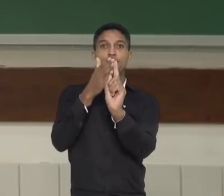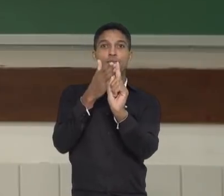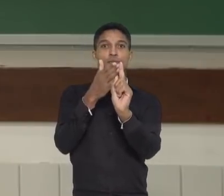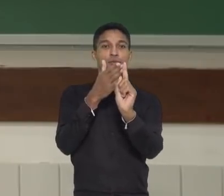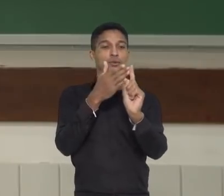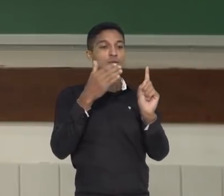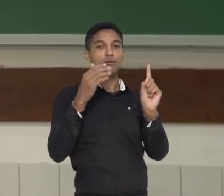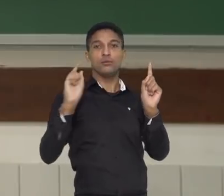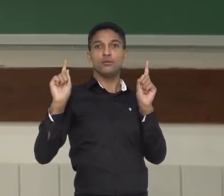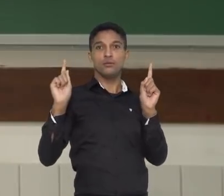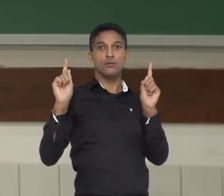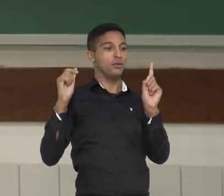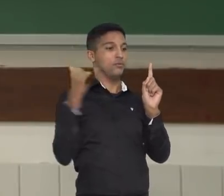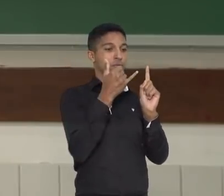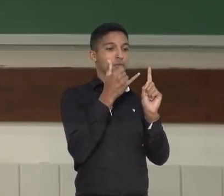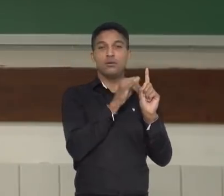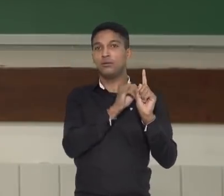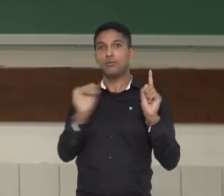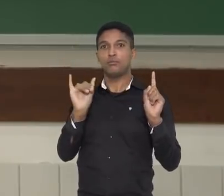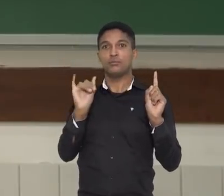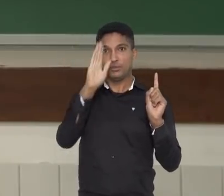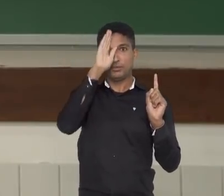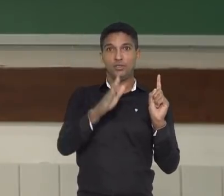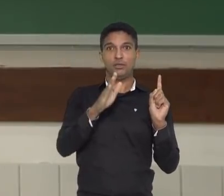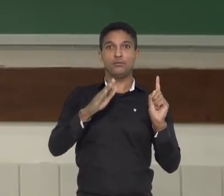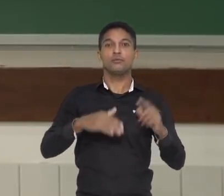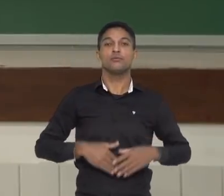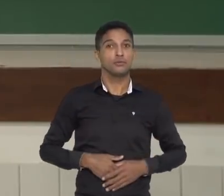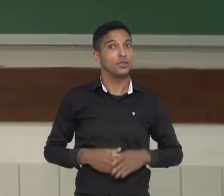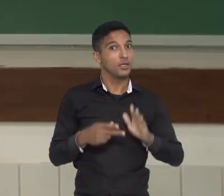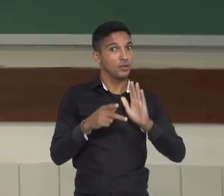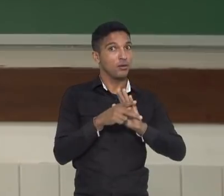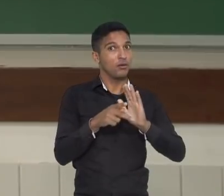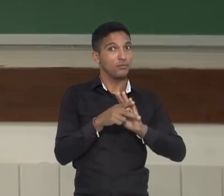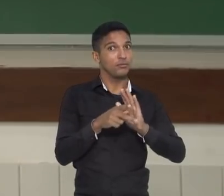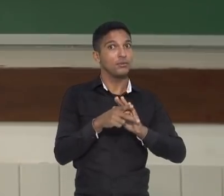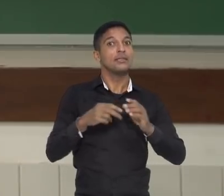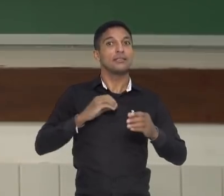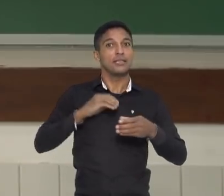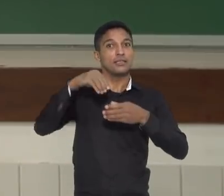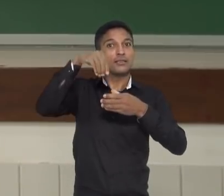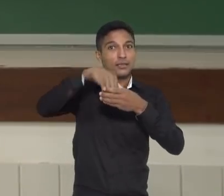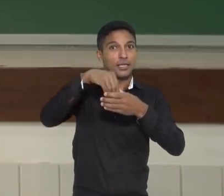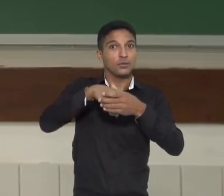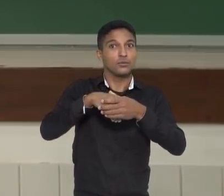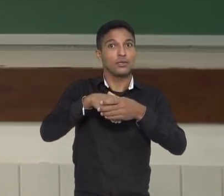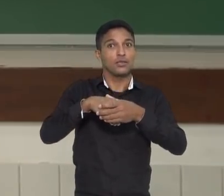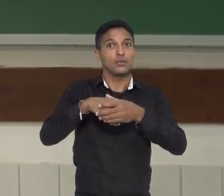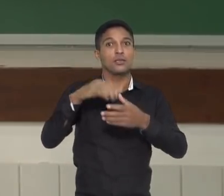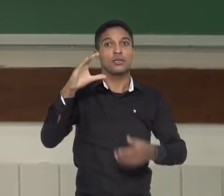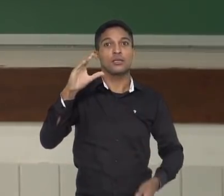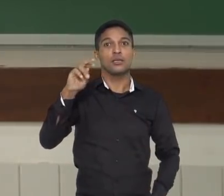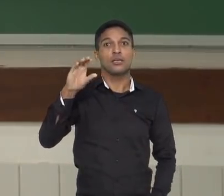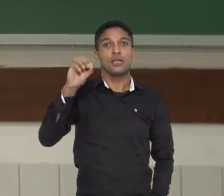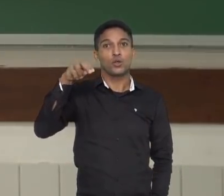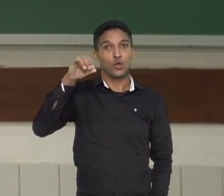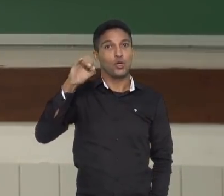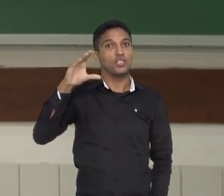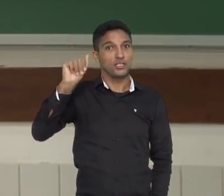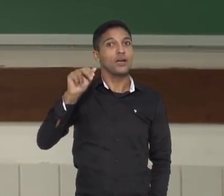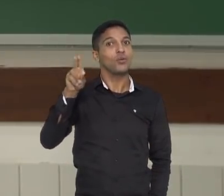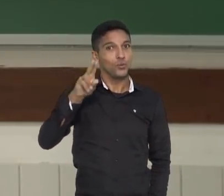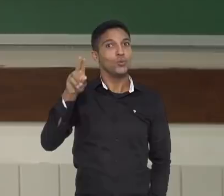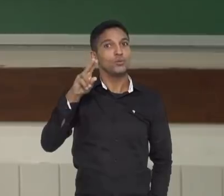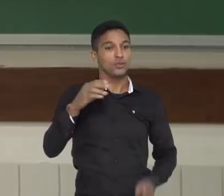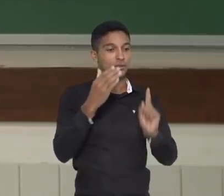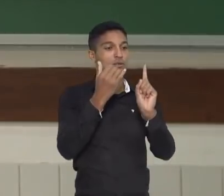discurso direto quando abordamos a crônica Bola, do Luiz Fernando Veríssimo, lembram? Então, vamos fazer esse